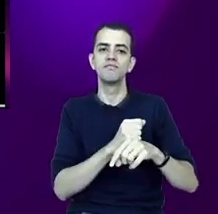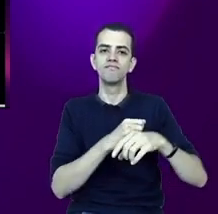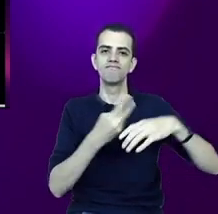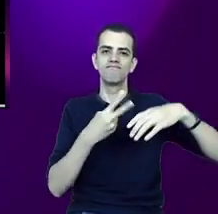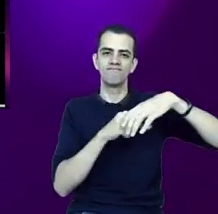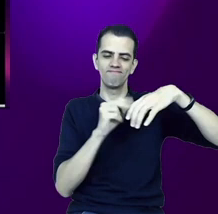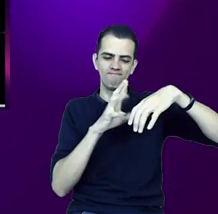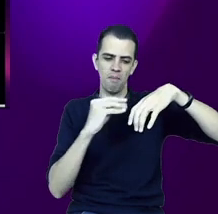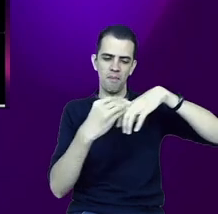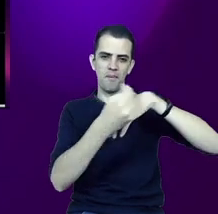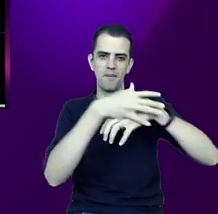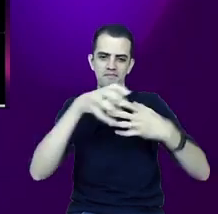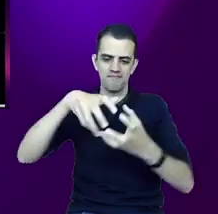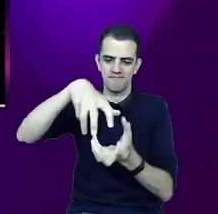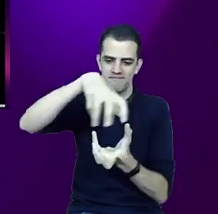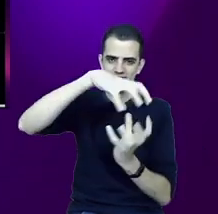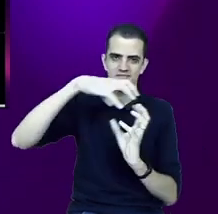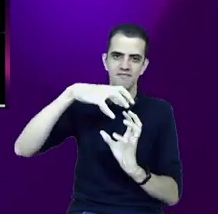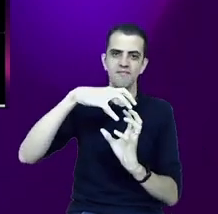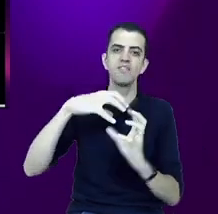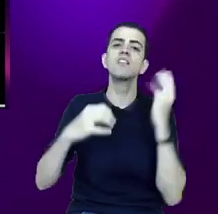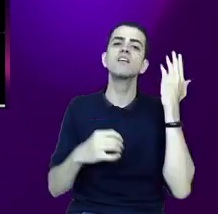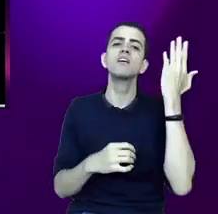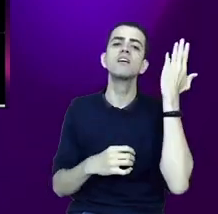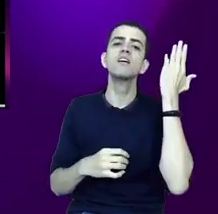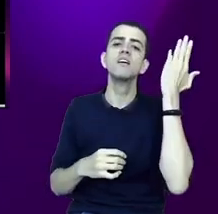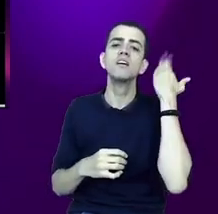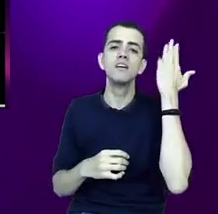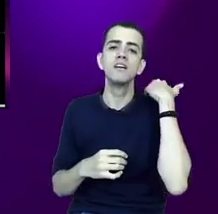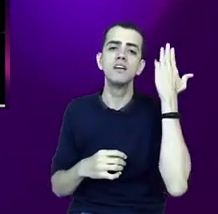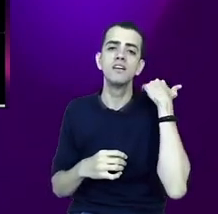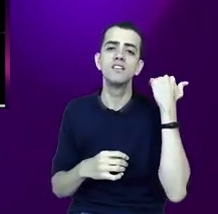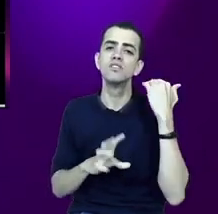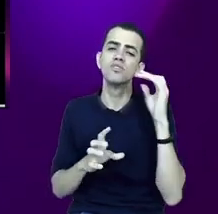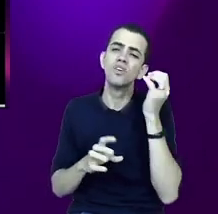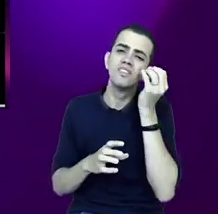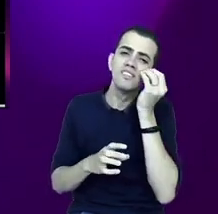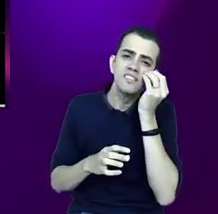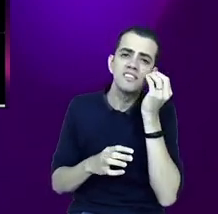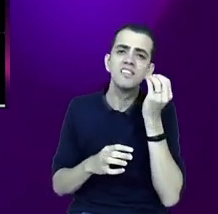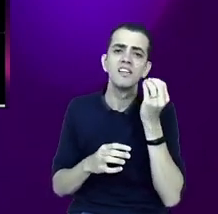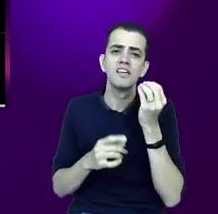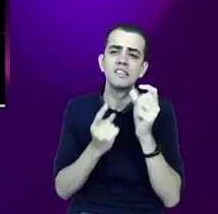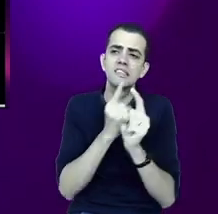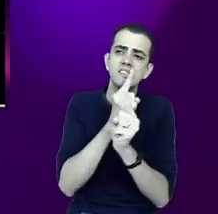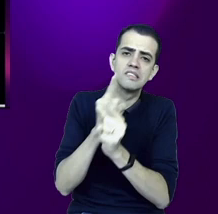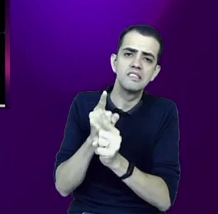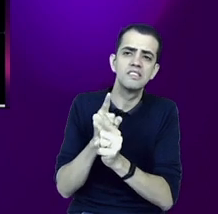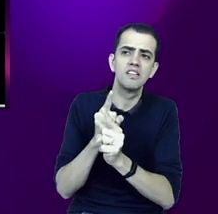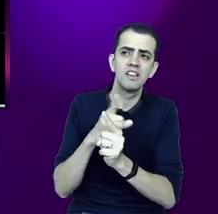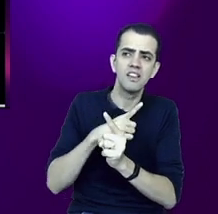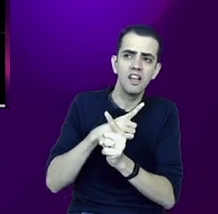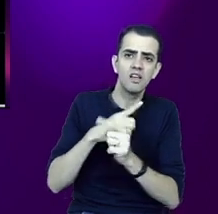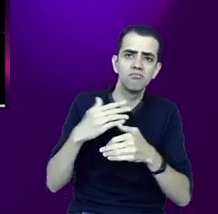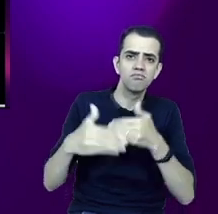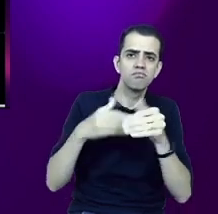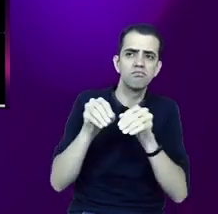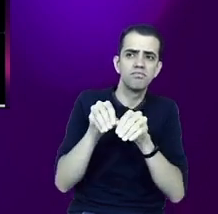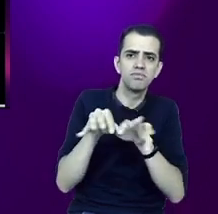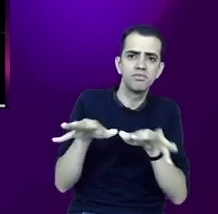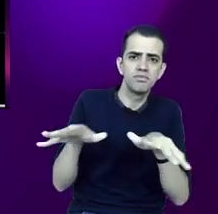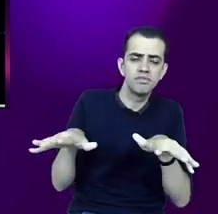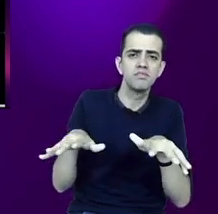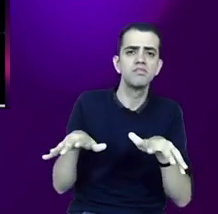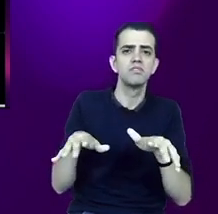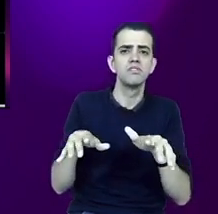no passado, em que se lançava a mão apenas na tentativa de definir se uma progressão pós-tratamento se